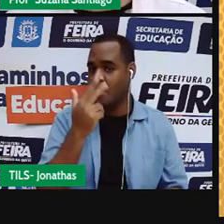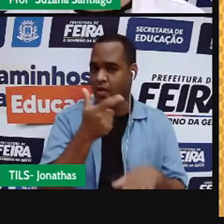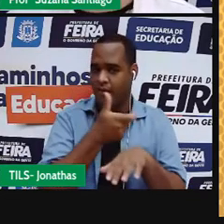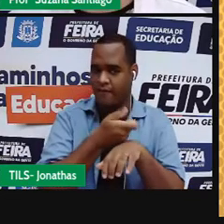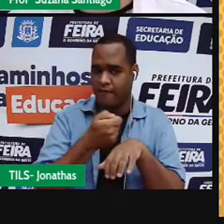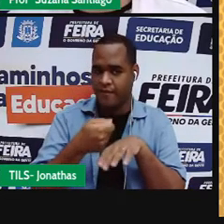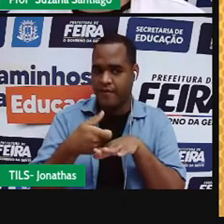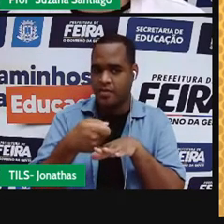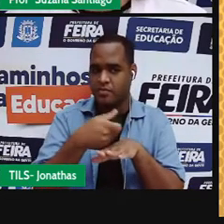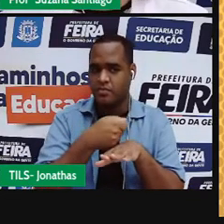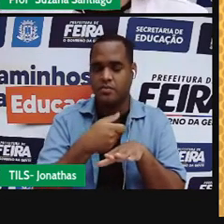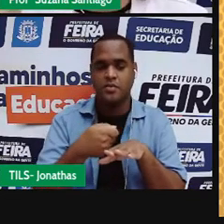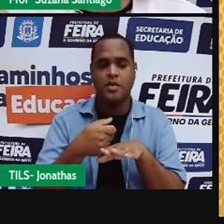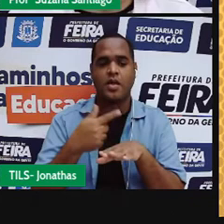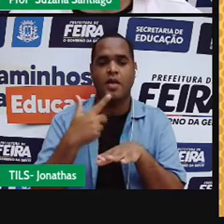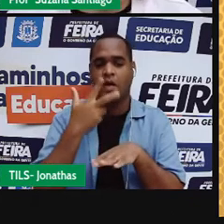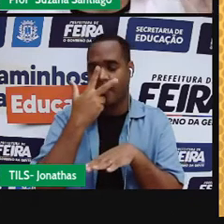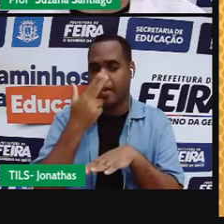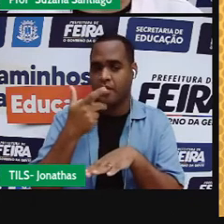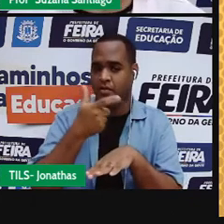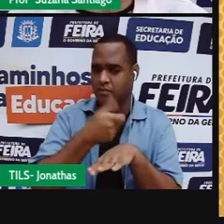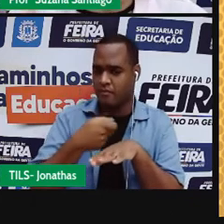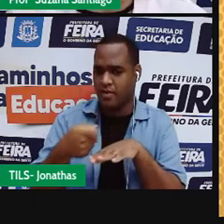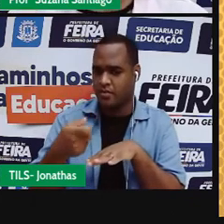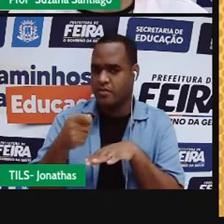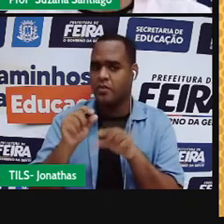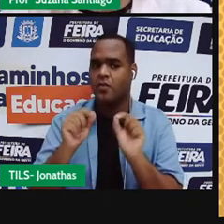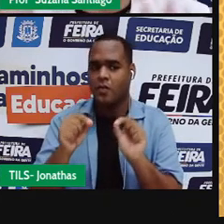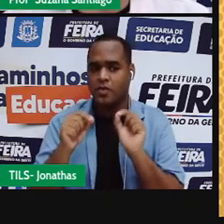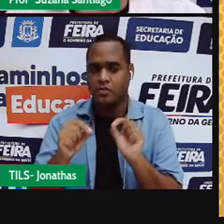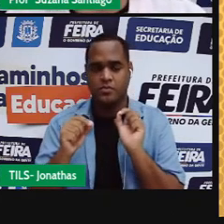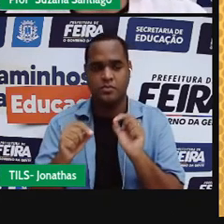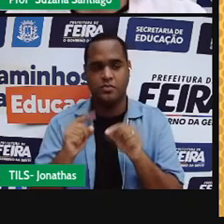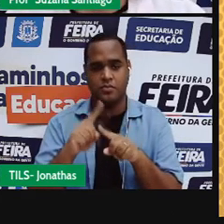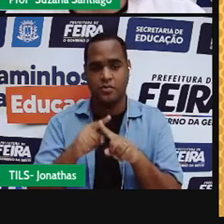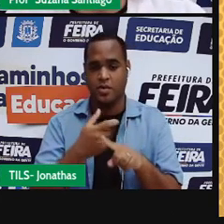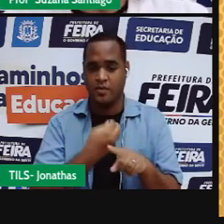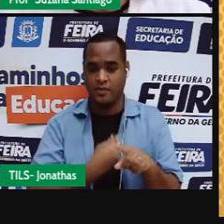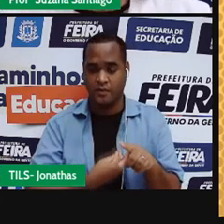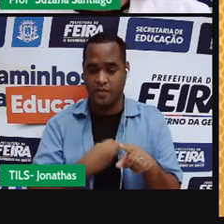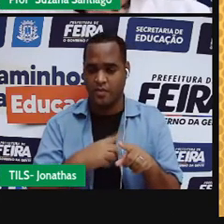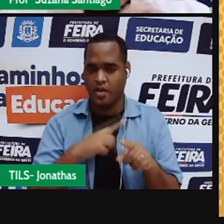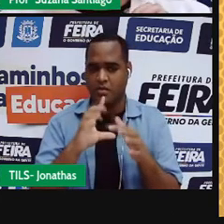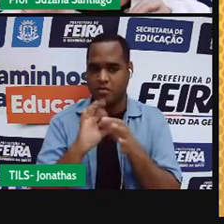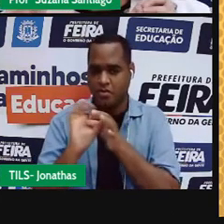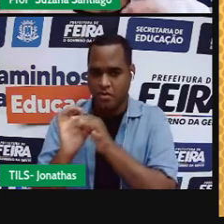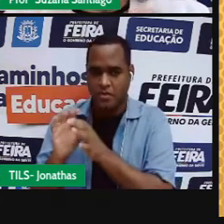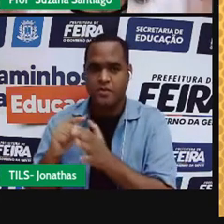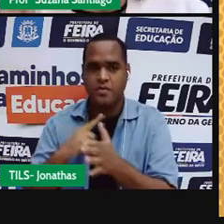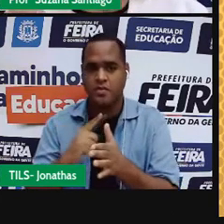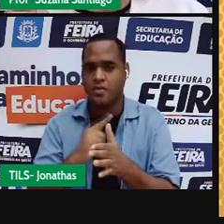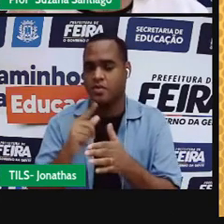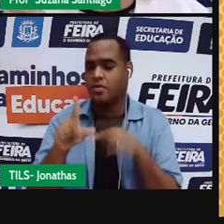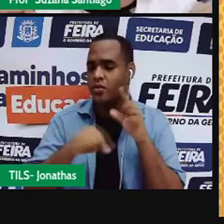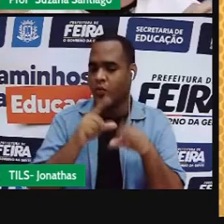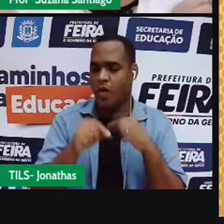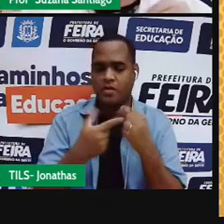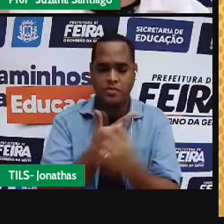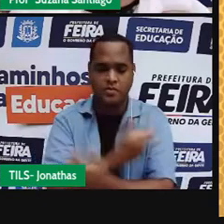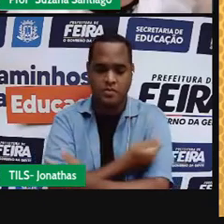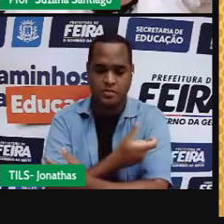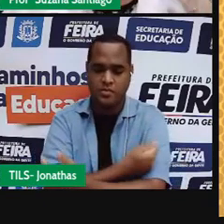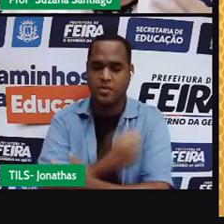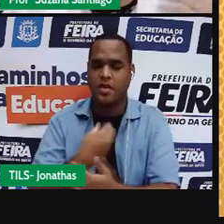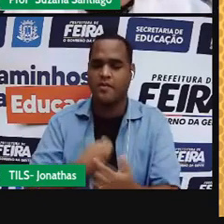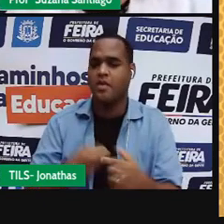Completamente fake. Nós não temos vacinas melhores que as outras. A melhor vacina é aquela que você toma. Então, não escolhe vacina. Não vai dizer,